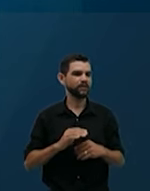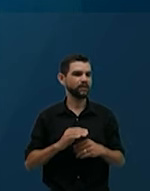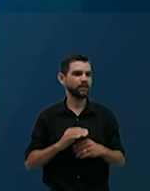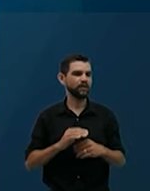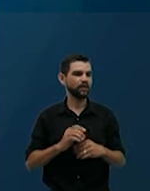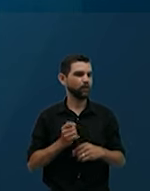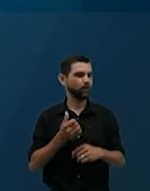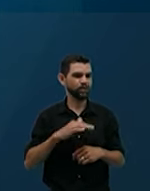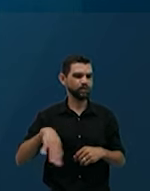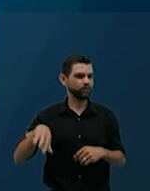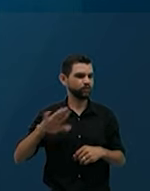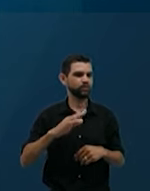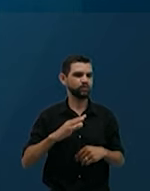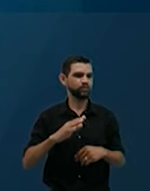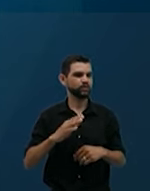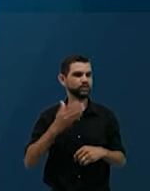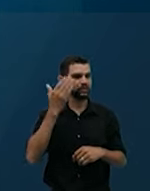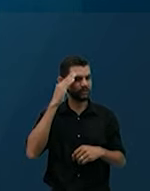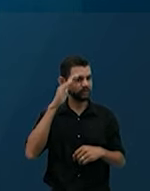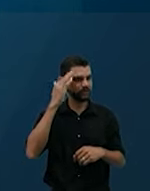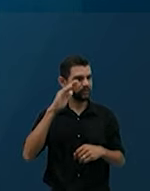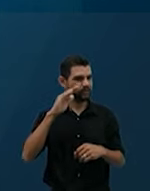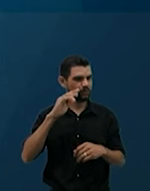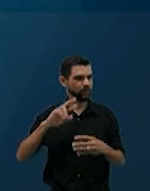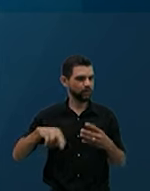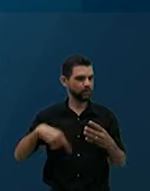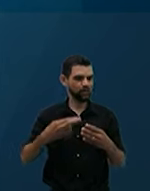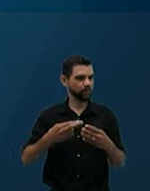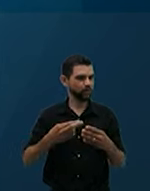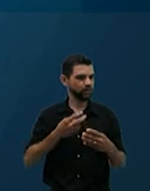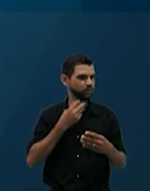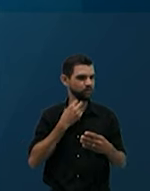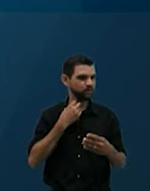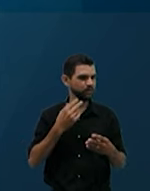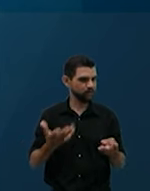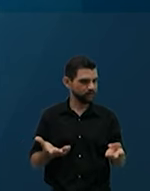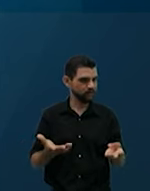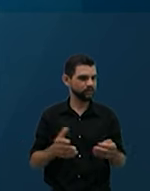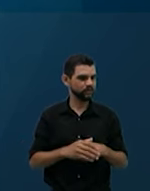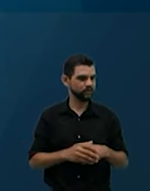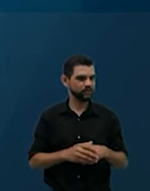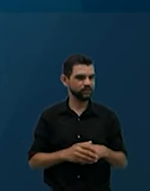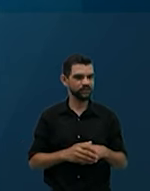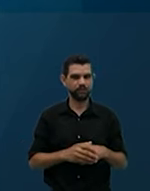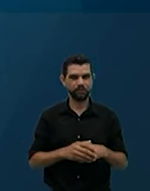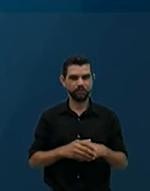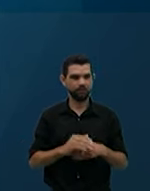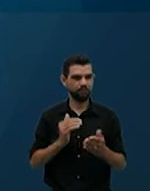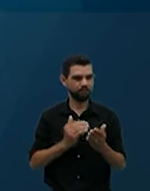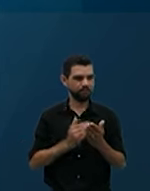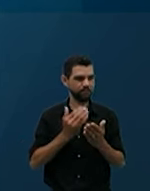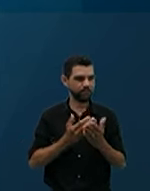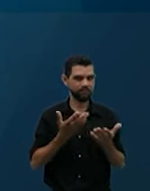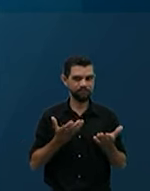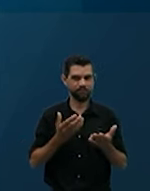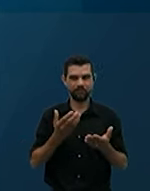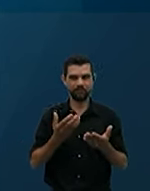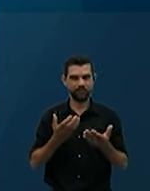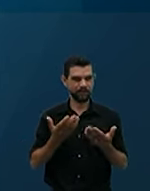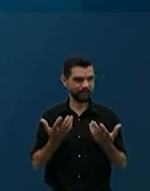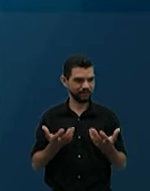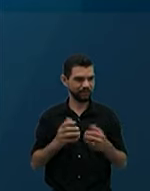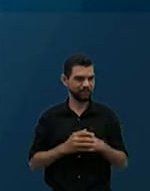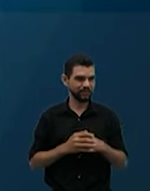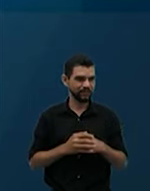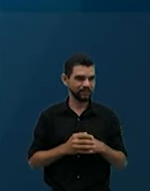cabe. Então, podemos encerrar? Alguém quer falar mais alguma coisa? Então, muito bem, muito obrigada.